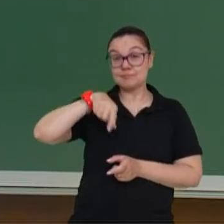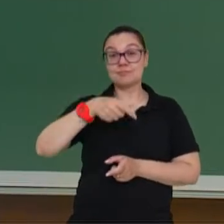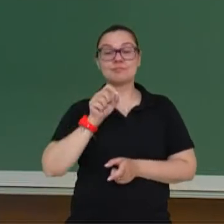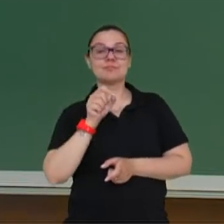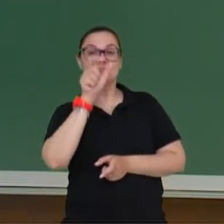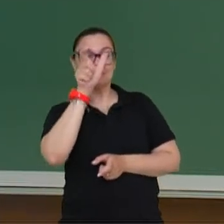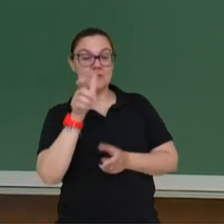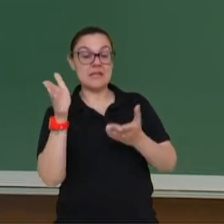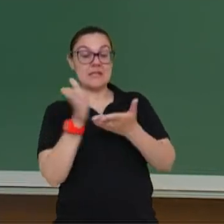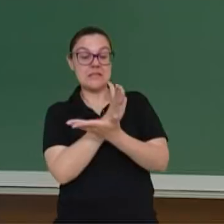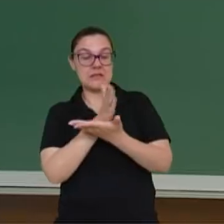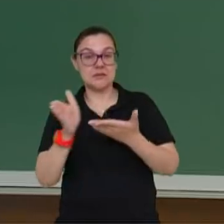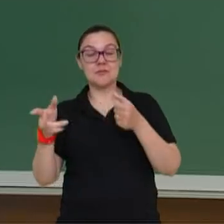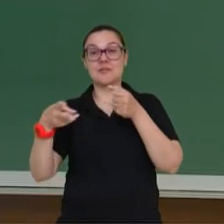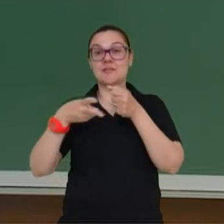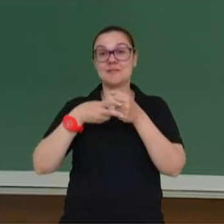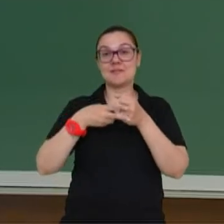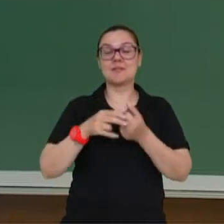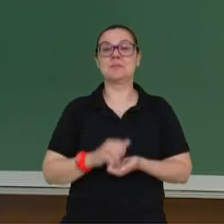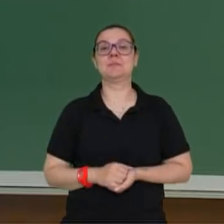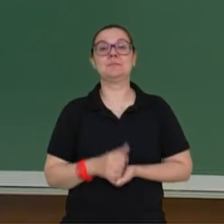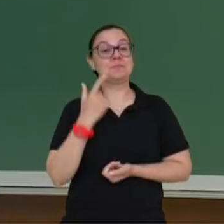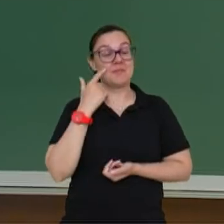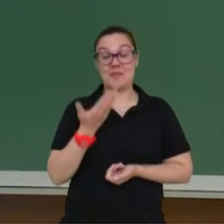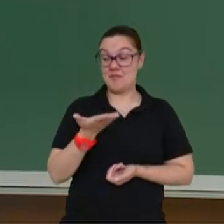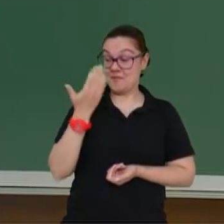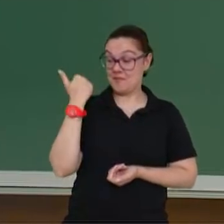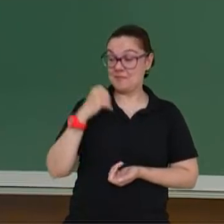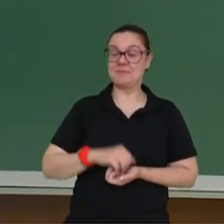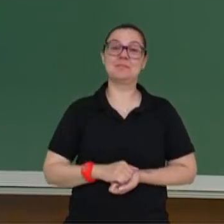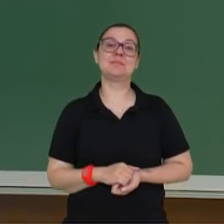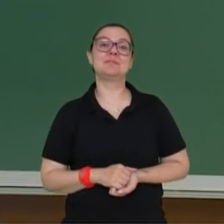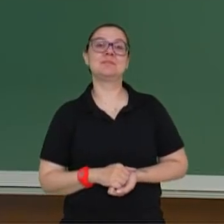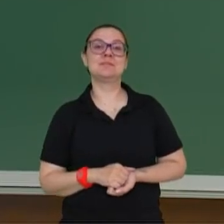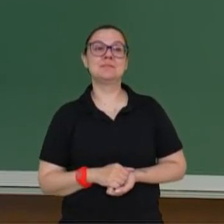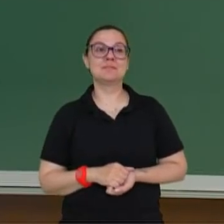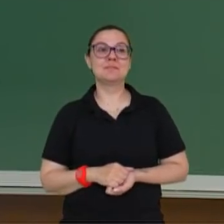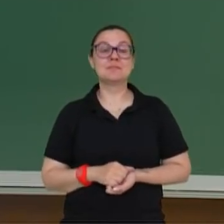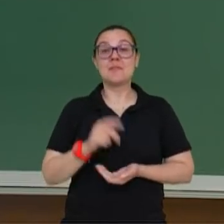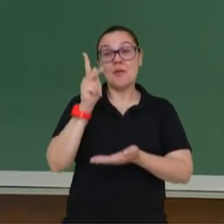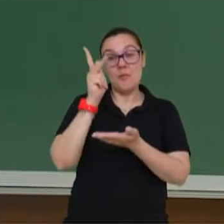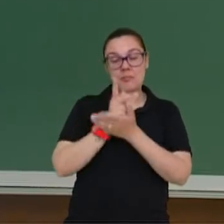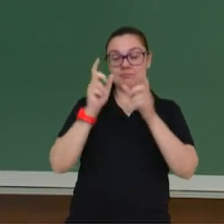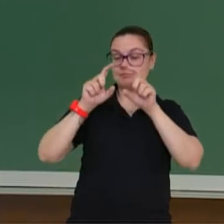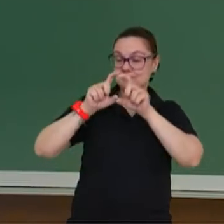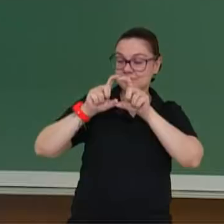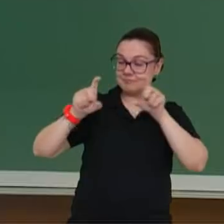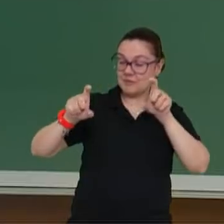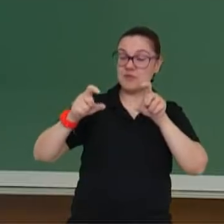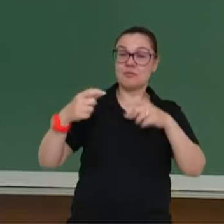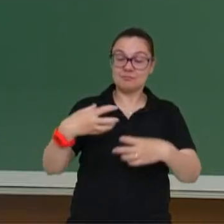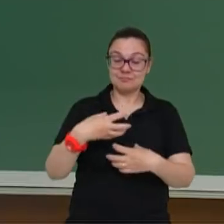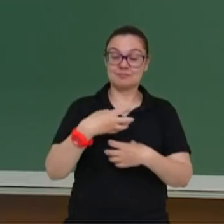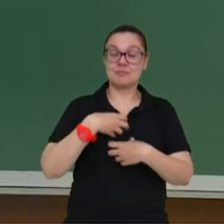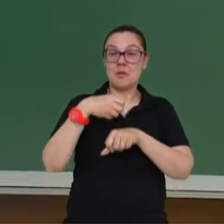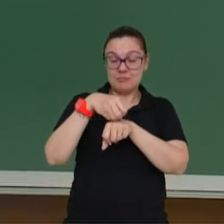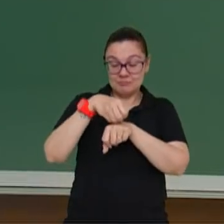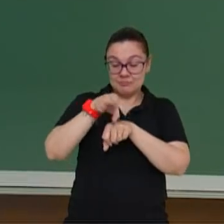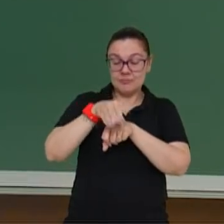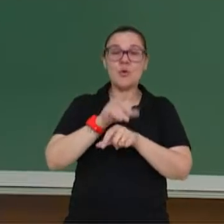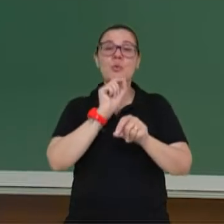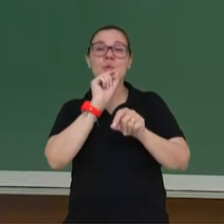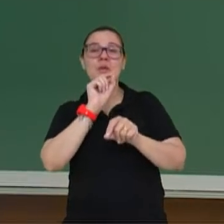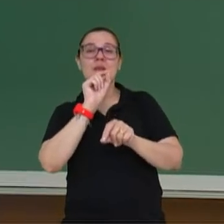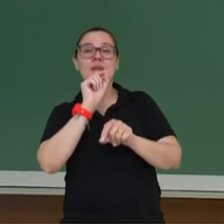sobre a classificação dos verbos. Vamos lá? A própria tirinha já dá uma sugestão. O